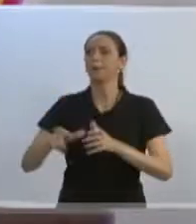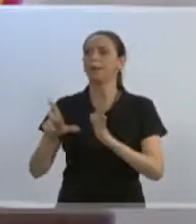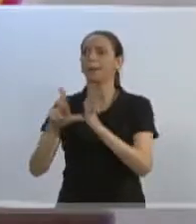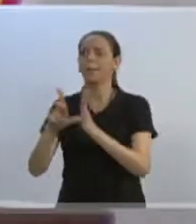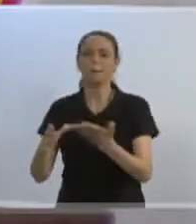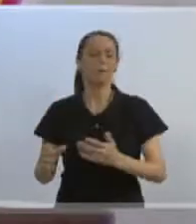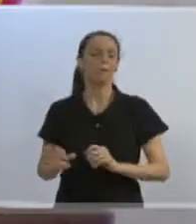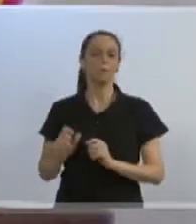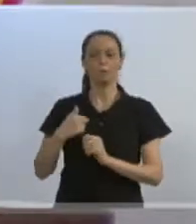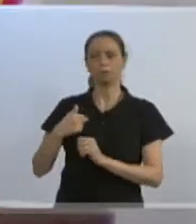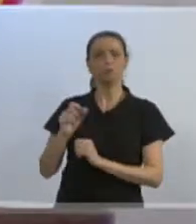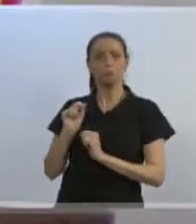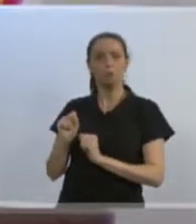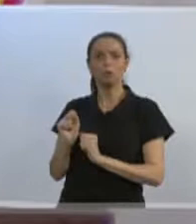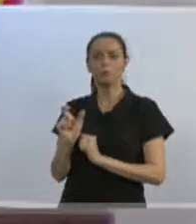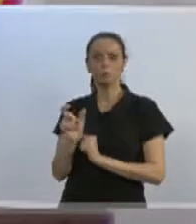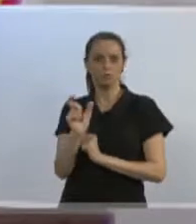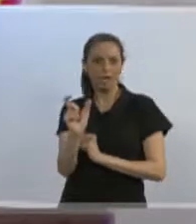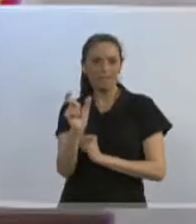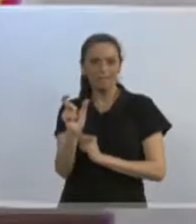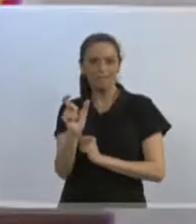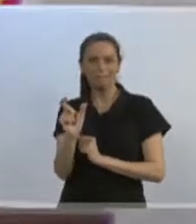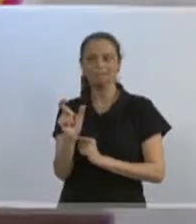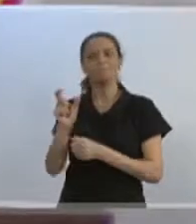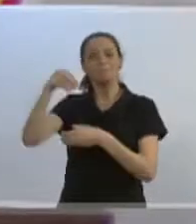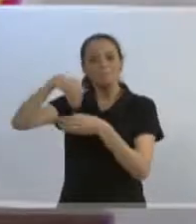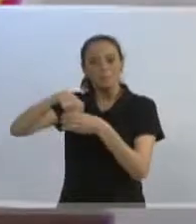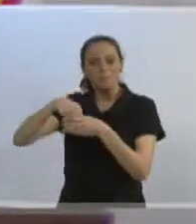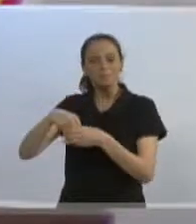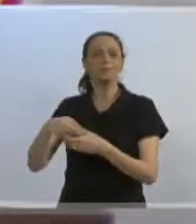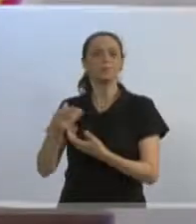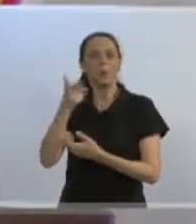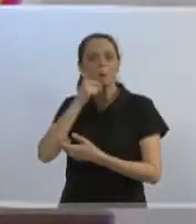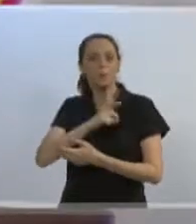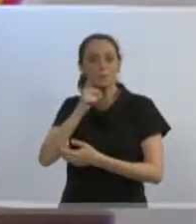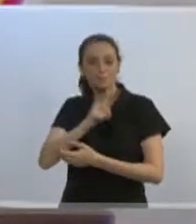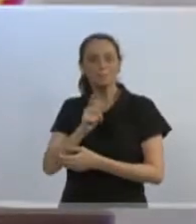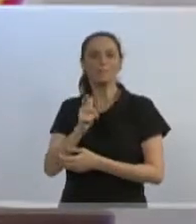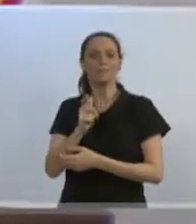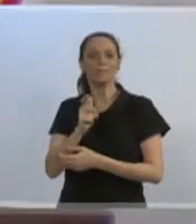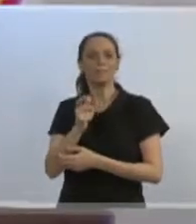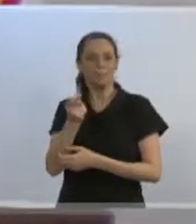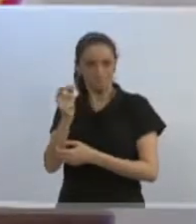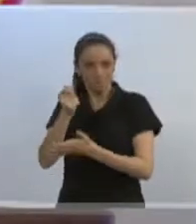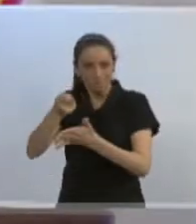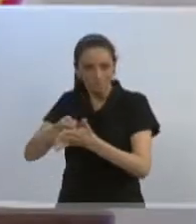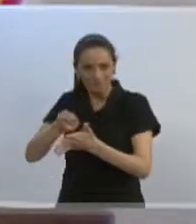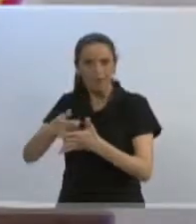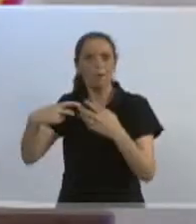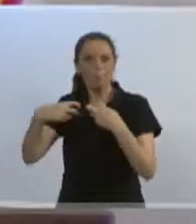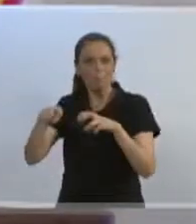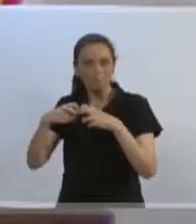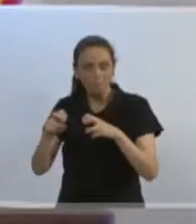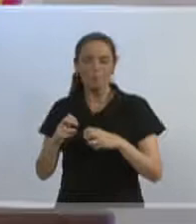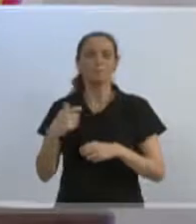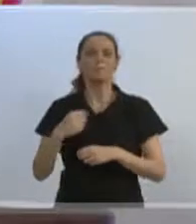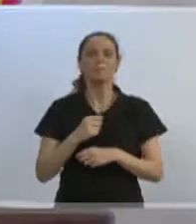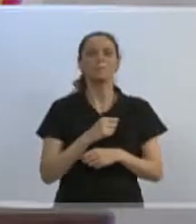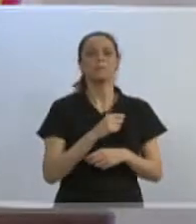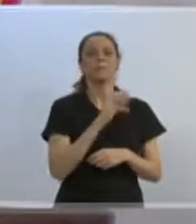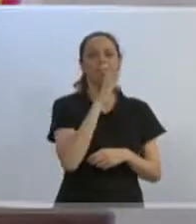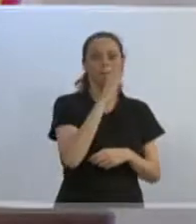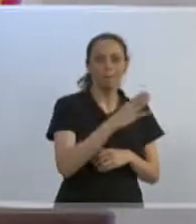vai facilitar, vai também ampliar a possibilidade de utilização do transporte coletivo. Outra situação que se tem é a